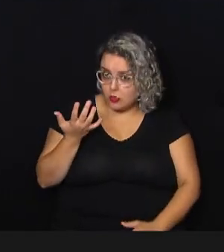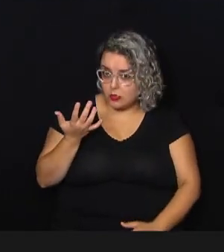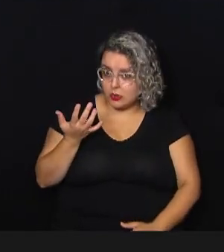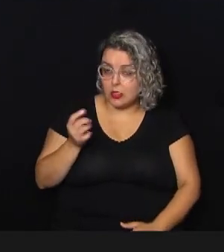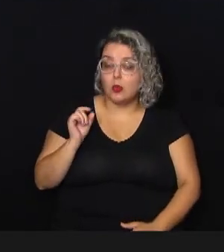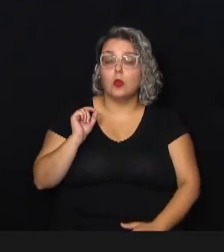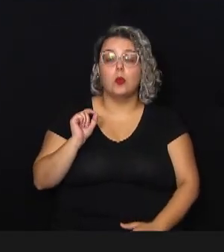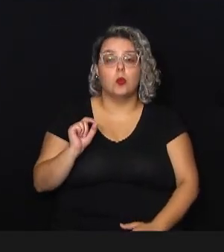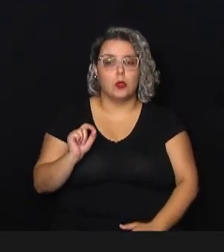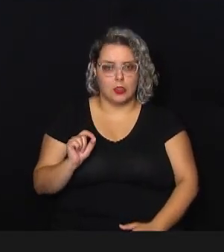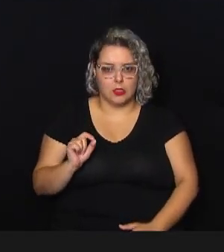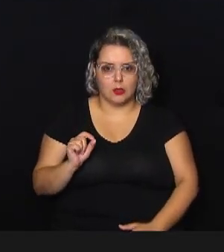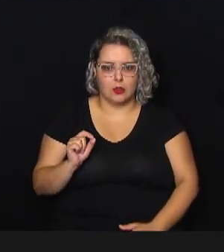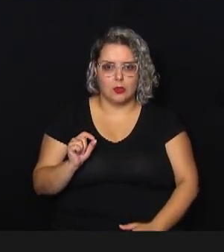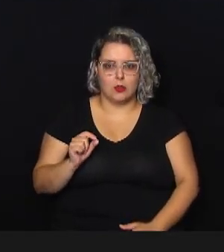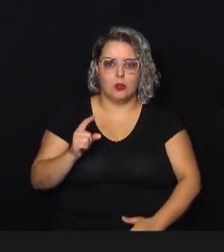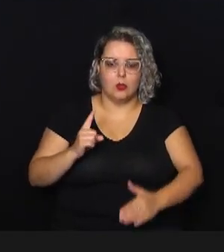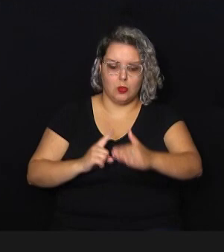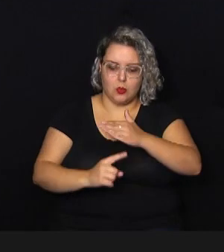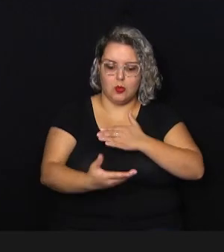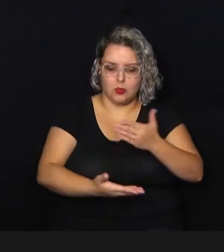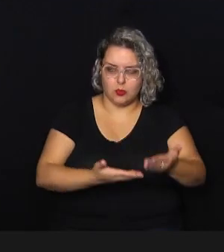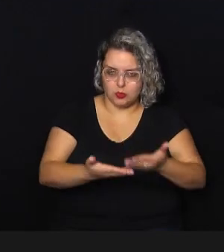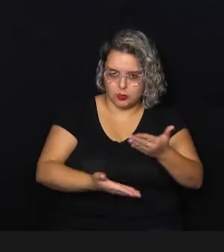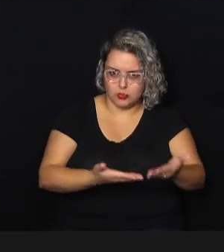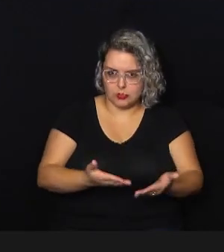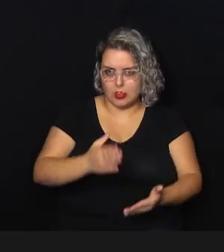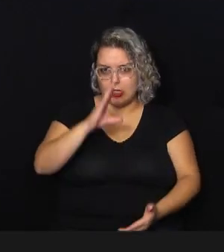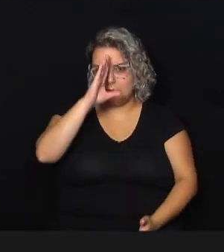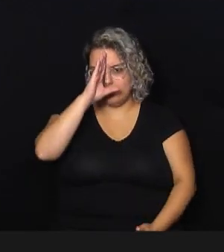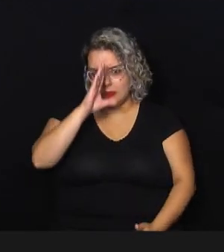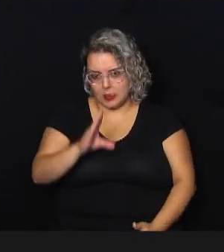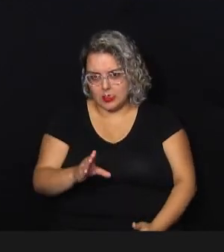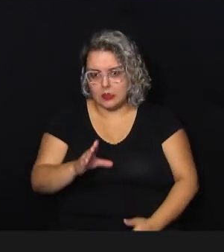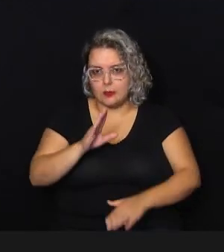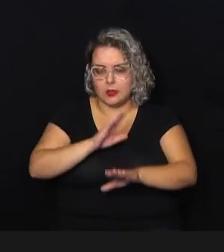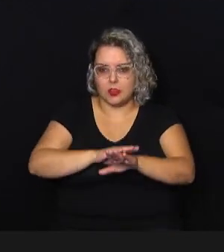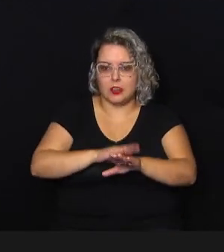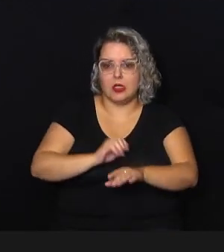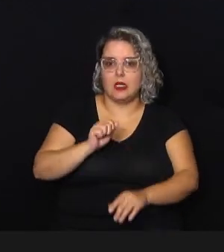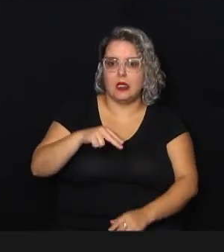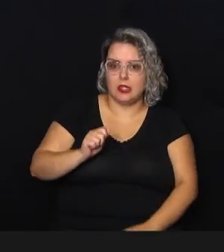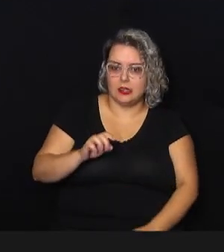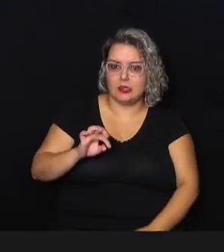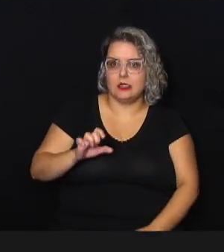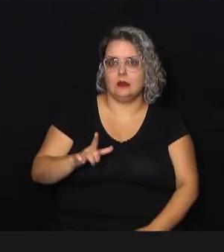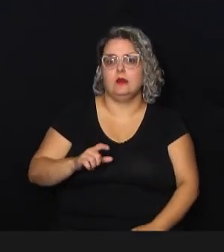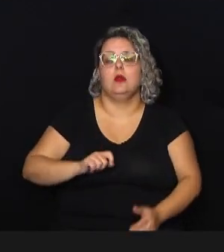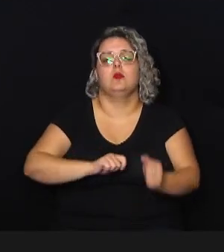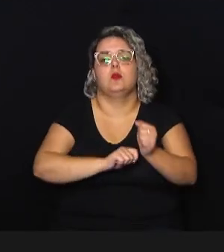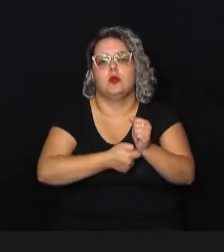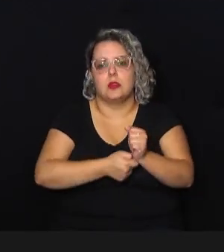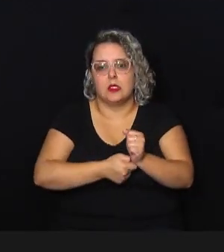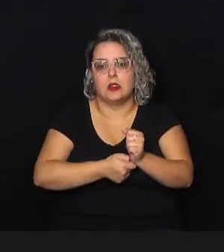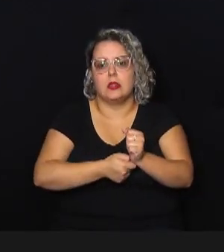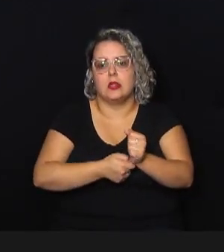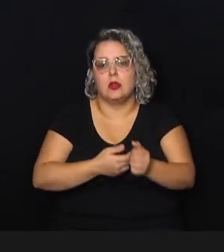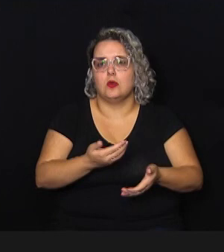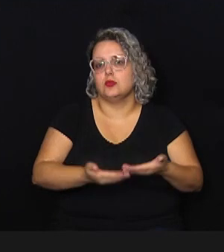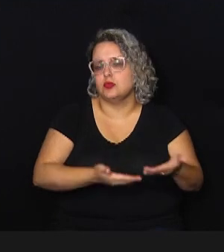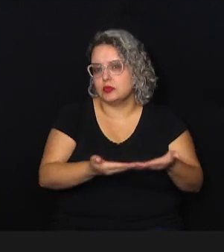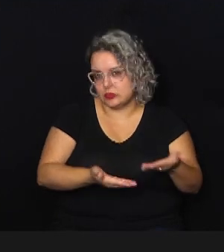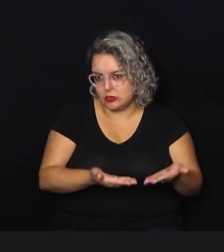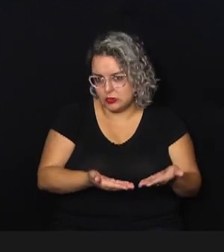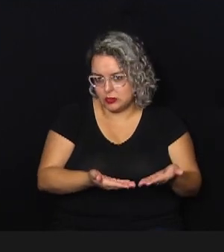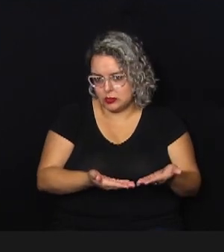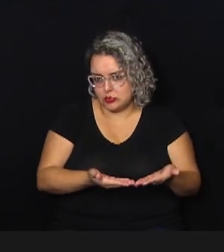que os servidores, a principal atividade da Anatel hoje é bloquear esses servidores no primeiro momento. A